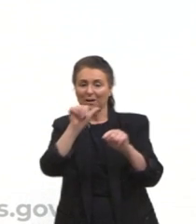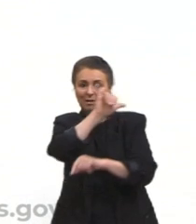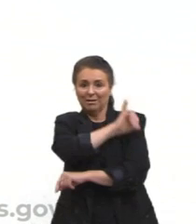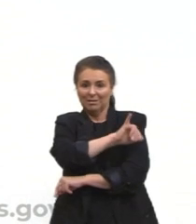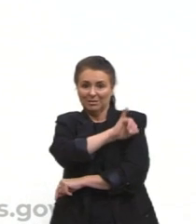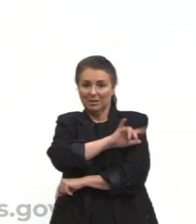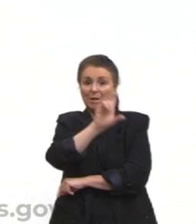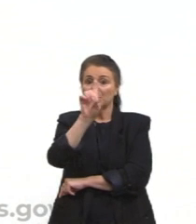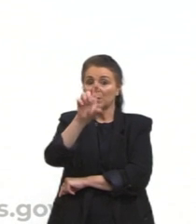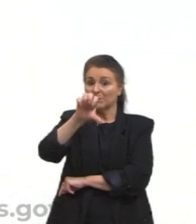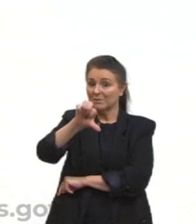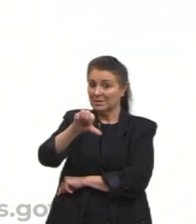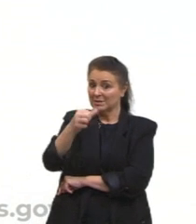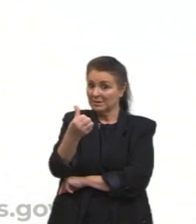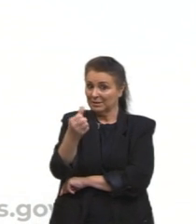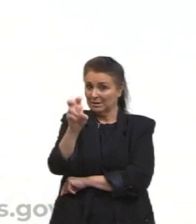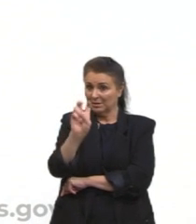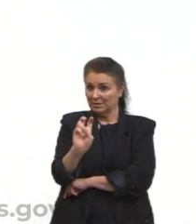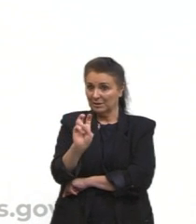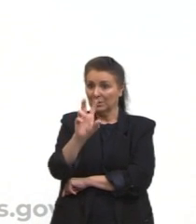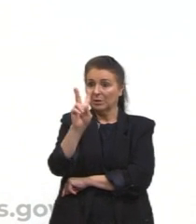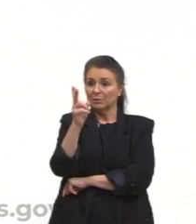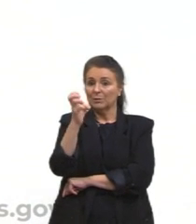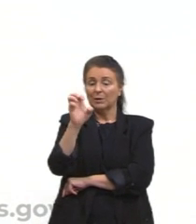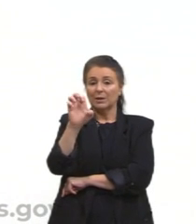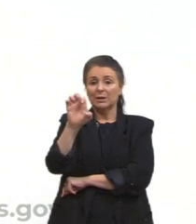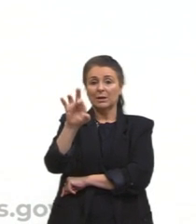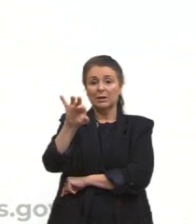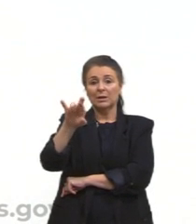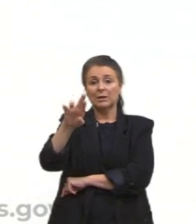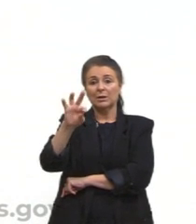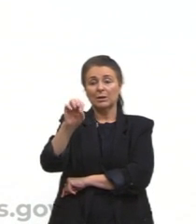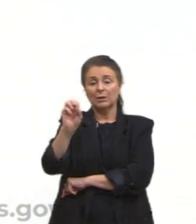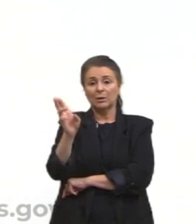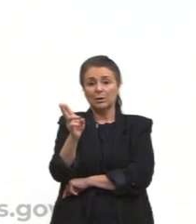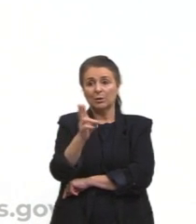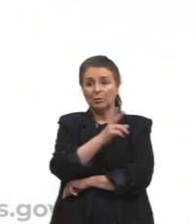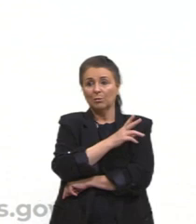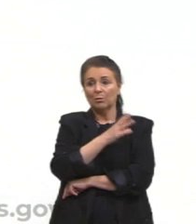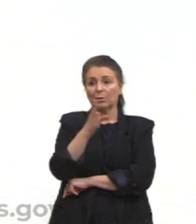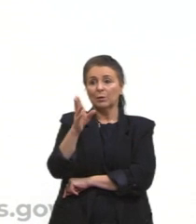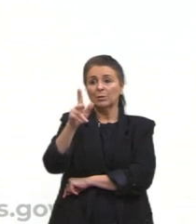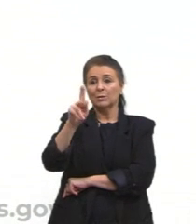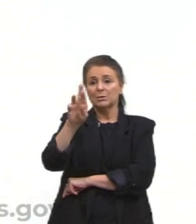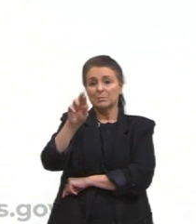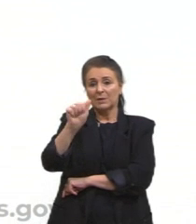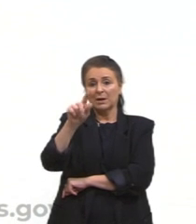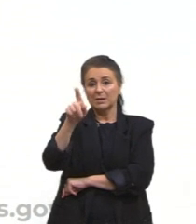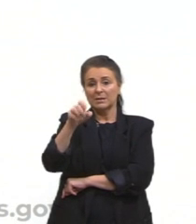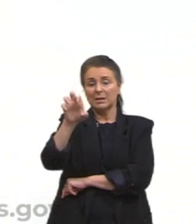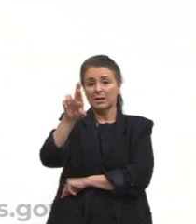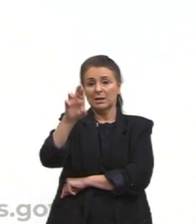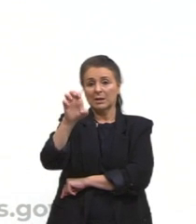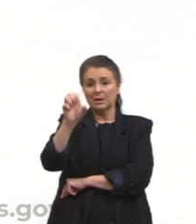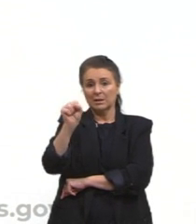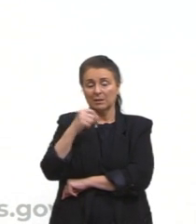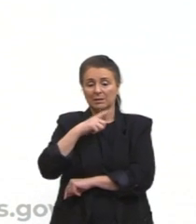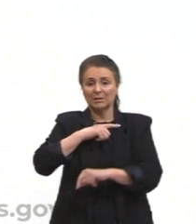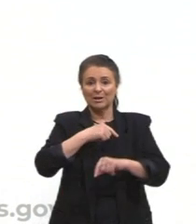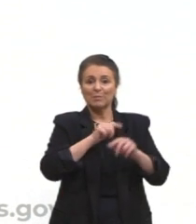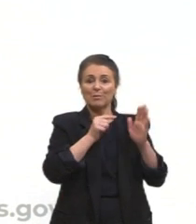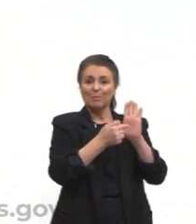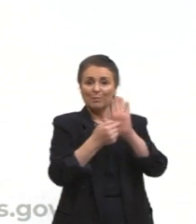de 1965 do Heitor dos Prazeres e que também retrata essa diversidade de etnia